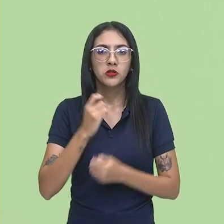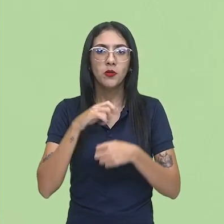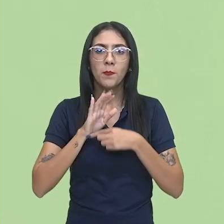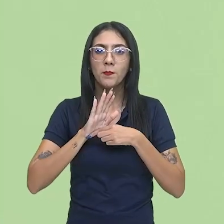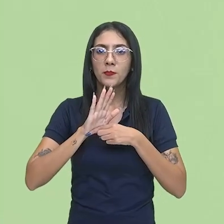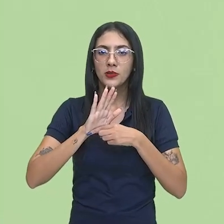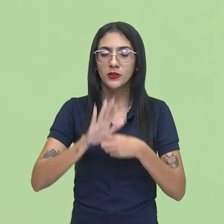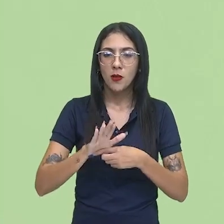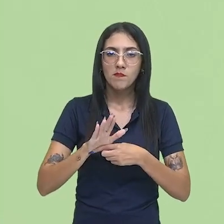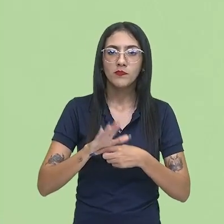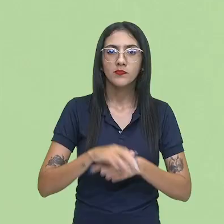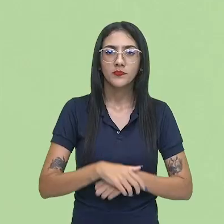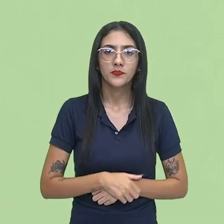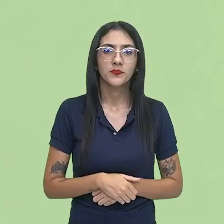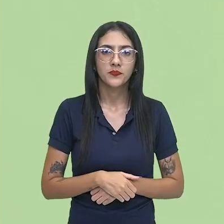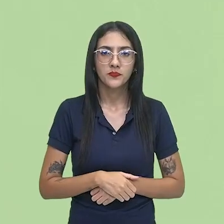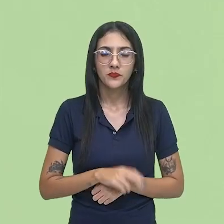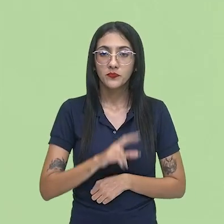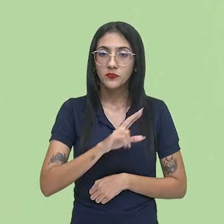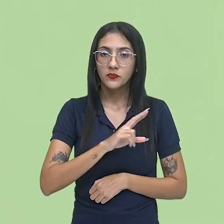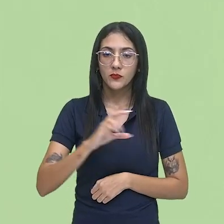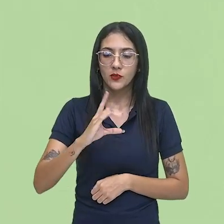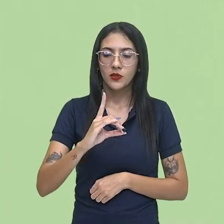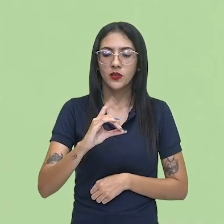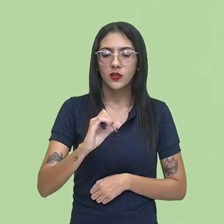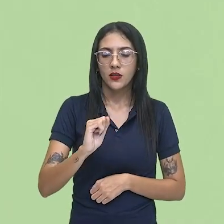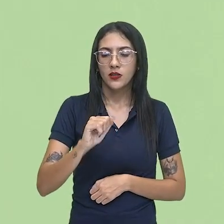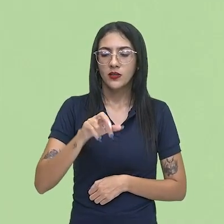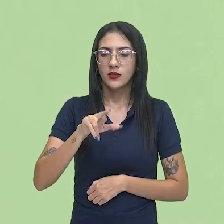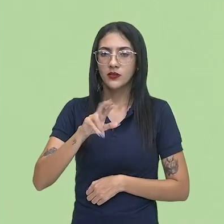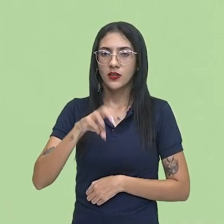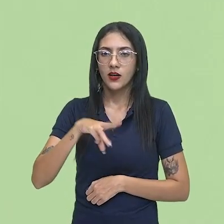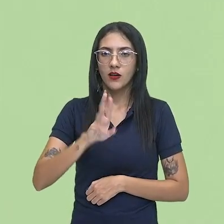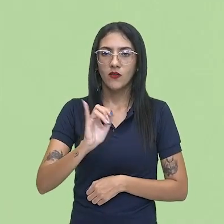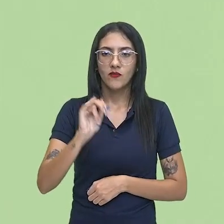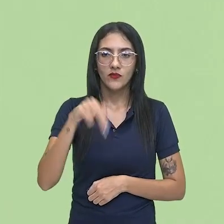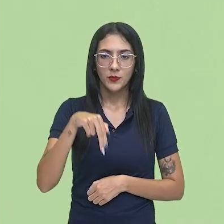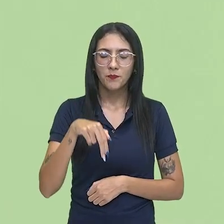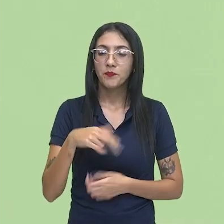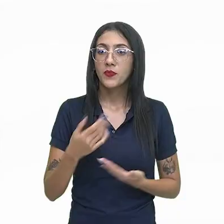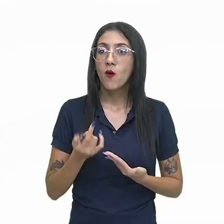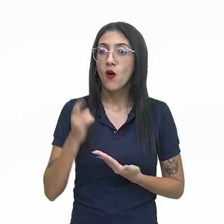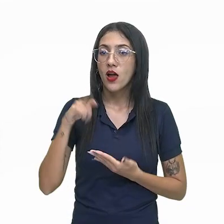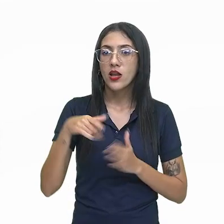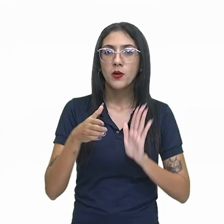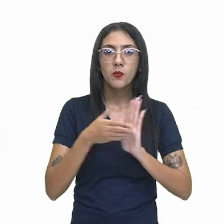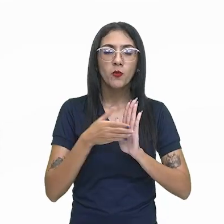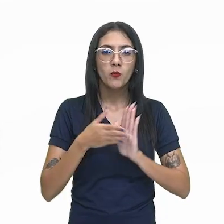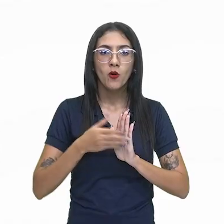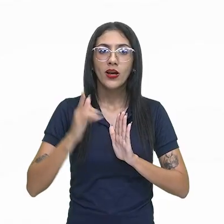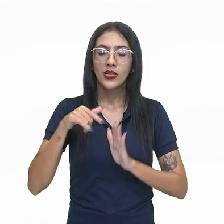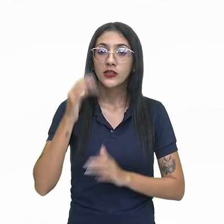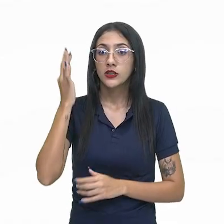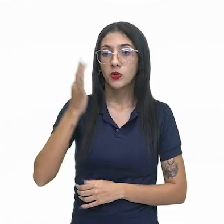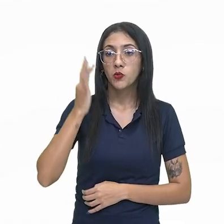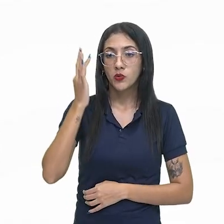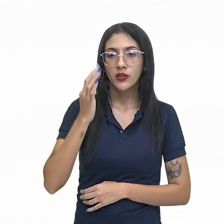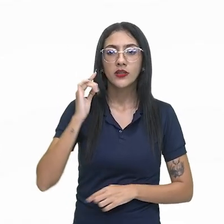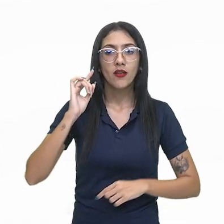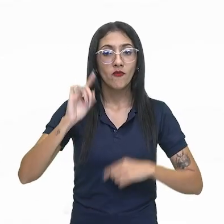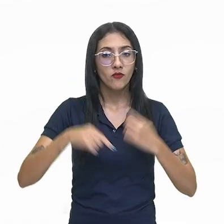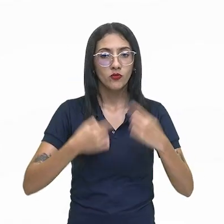diversidade, chamado de Charles Darwin. Ele propôs a teoria da evolução das espécies,